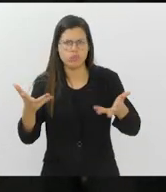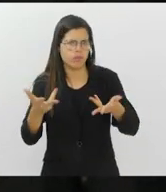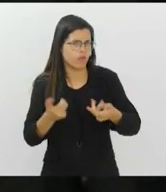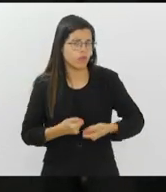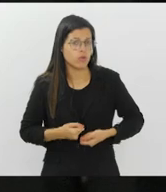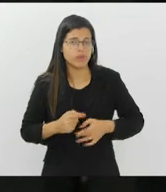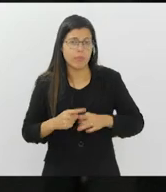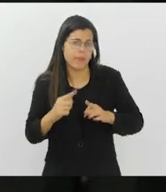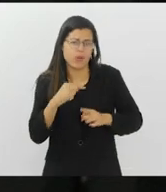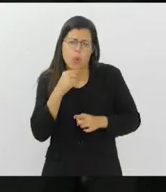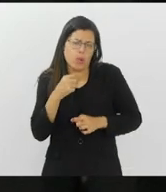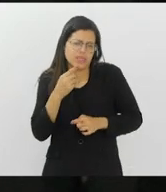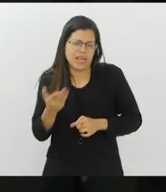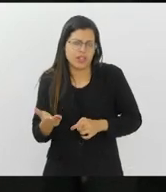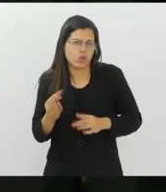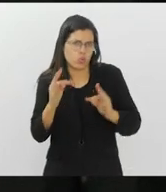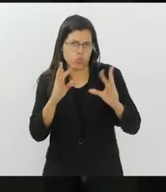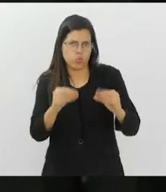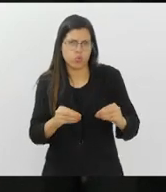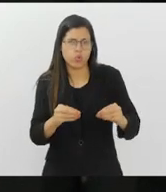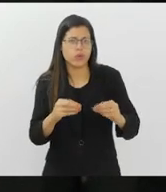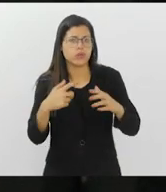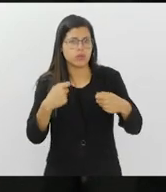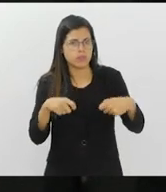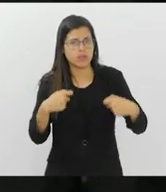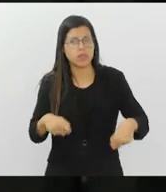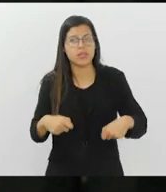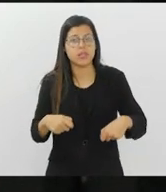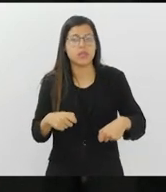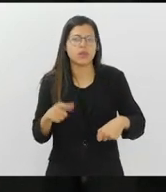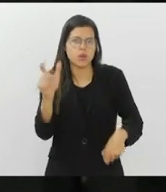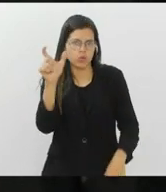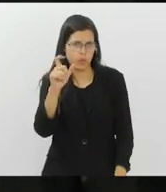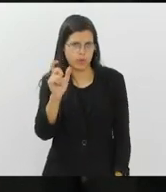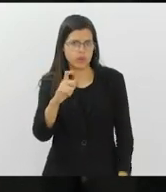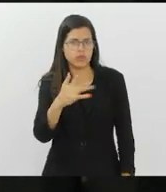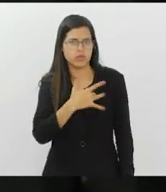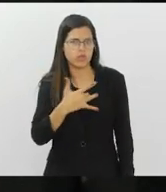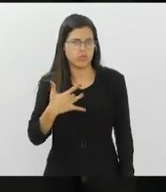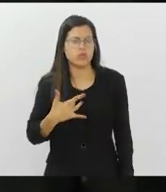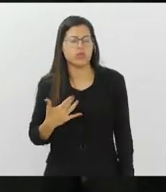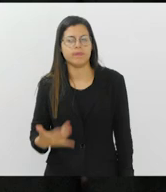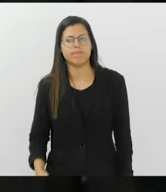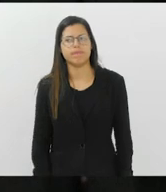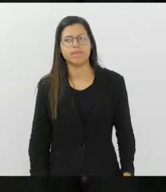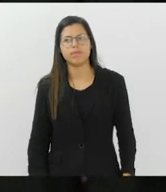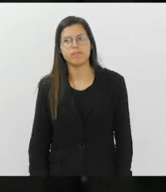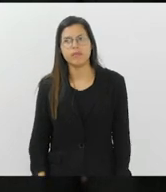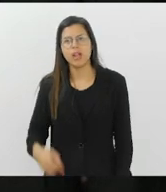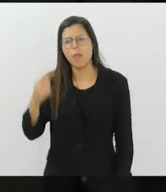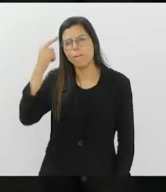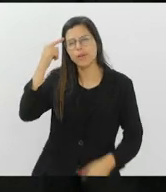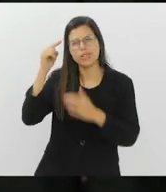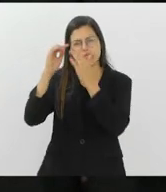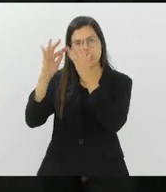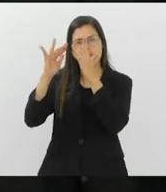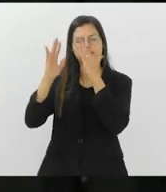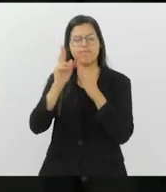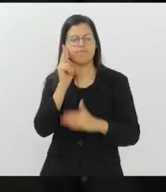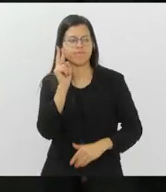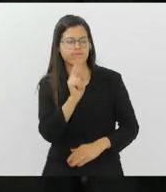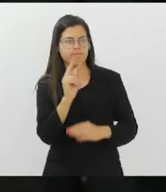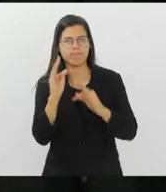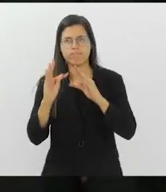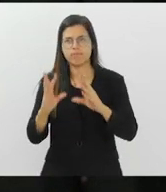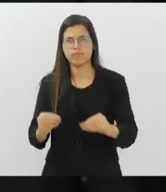mas ele não dá conta de tudo. E a gente precisa da saúde suplementar. E aí eu fiquei pensando, olhando aqui todo mundo, né? E